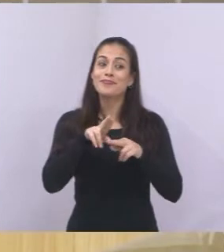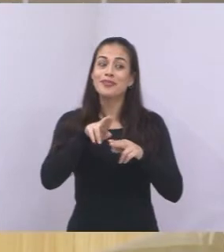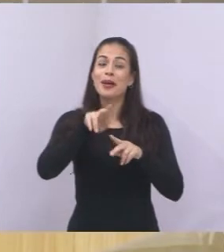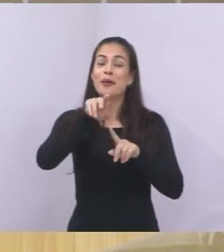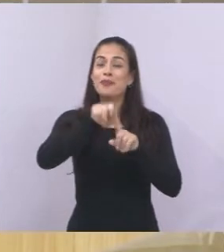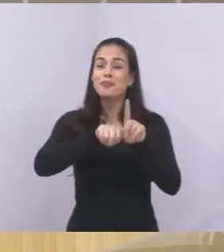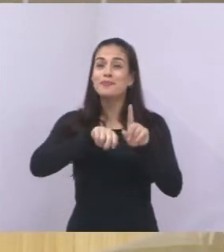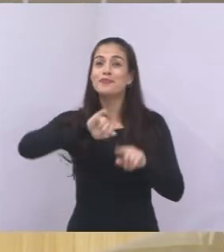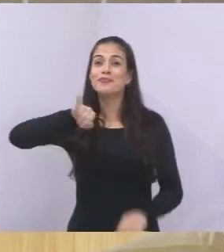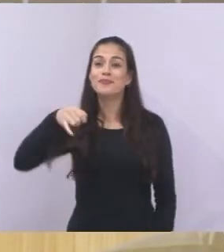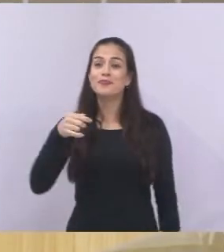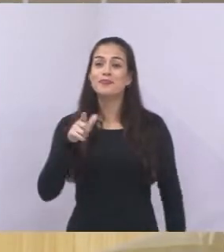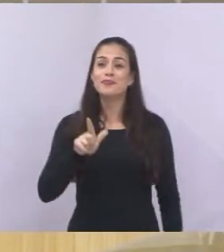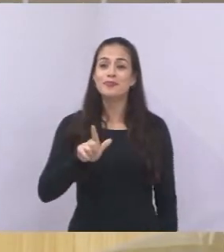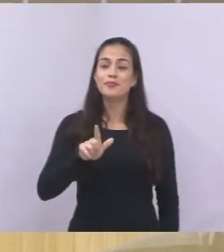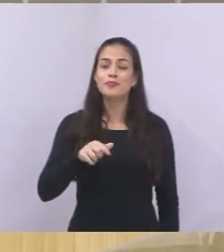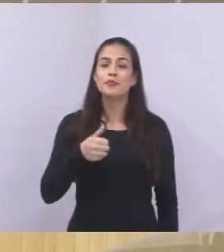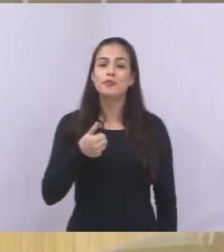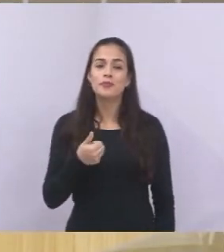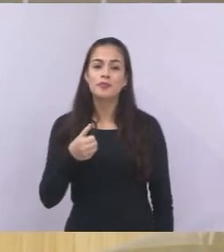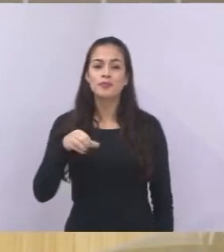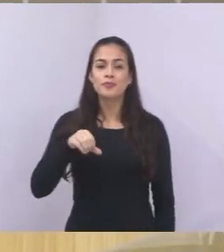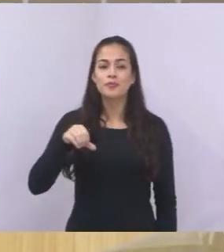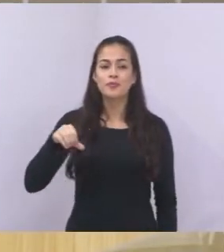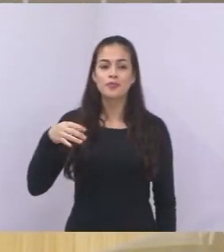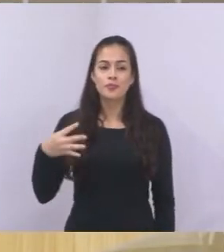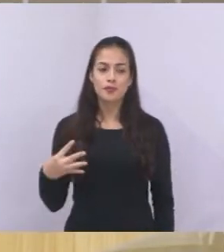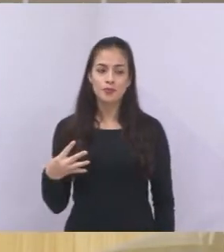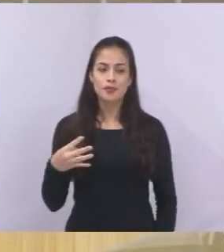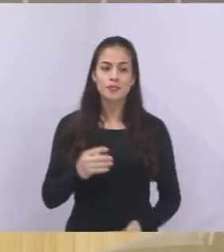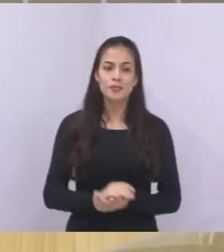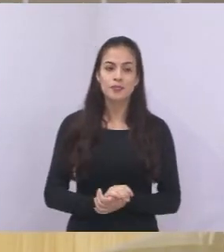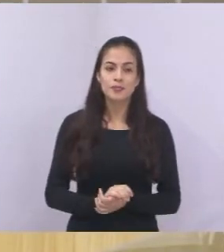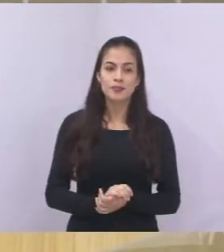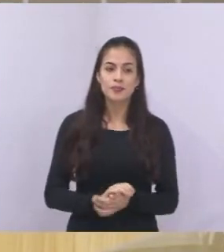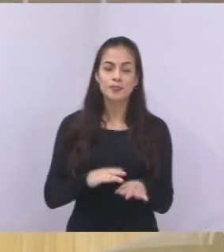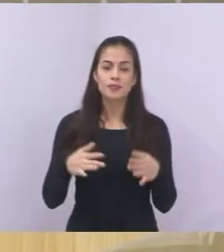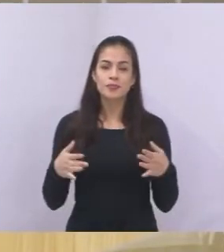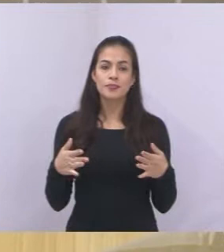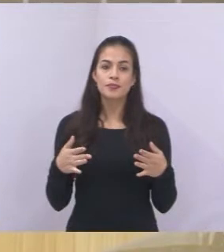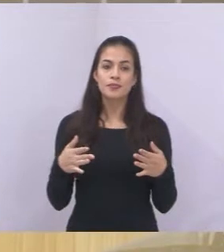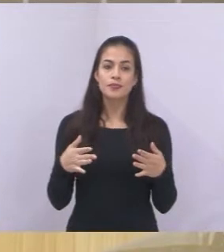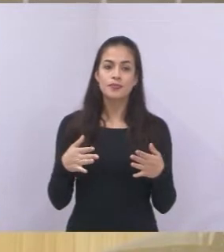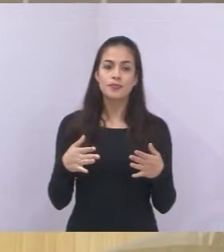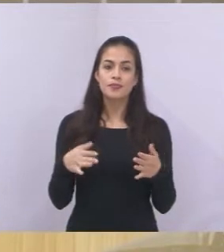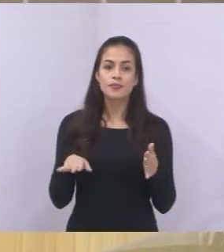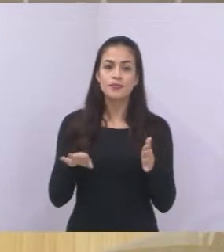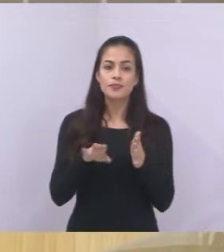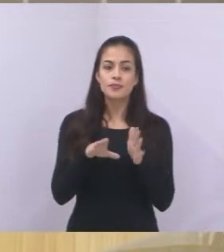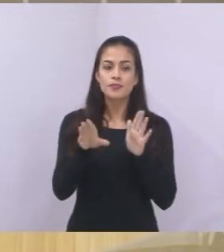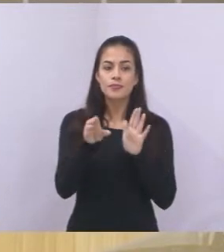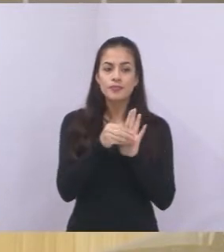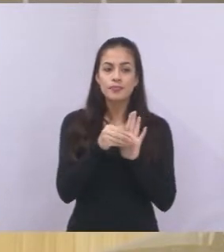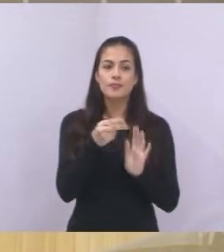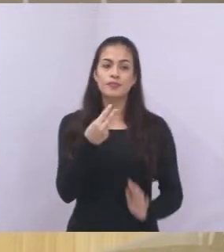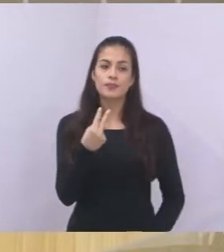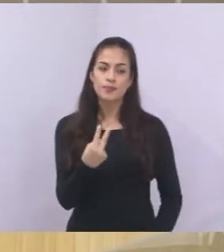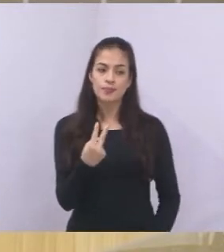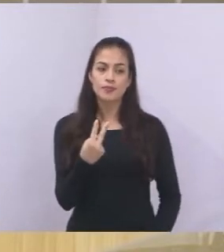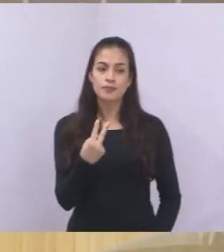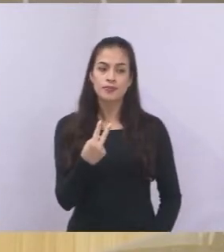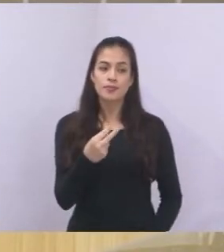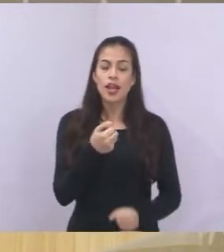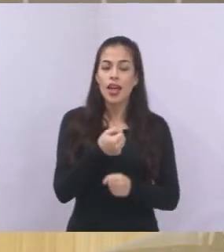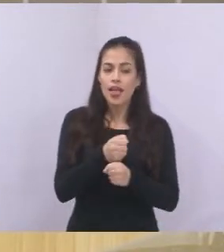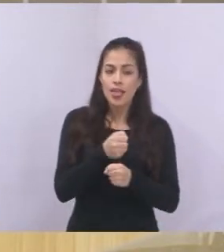1994 ou desde o início da contribuição, se posterior àquela competência. com um acréscimo de 2 pontos percentuais para